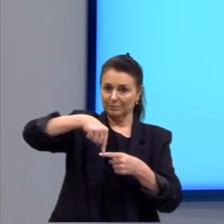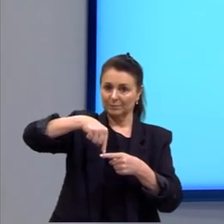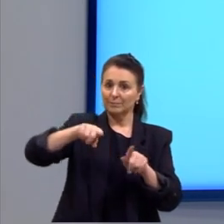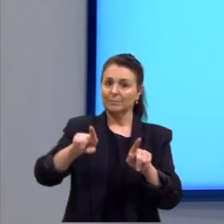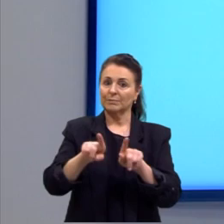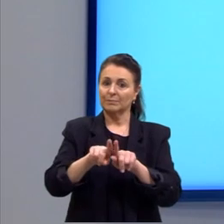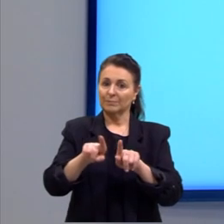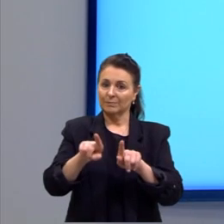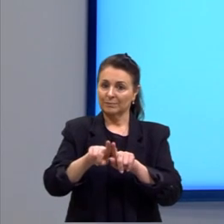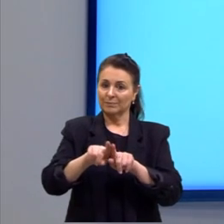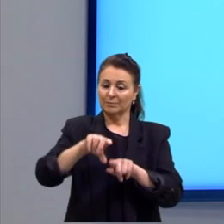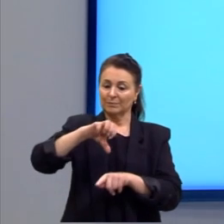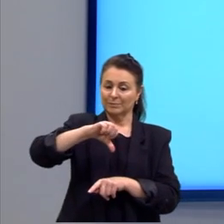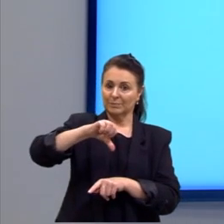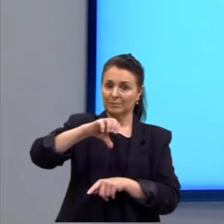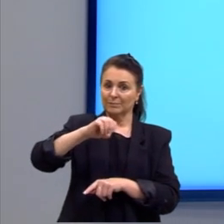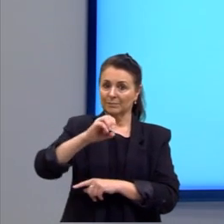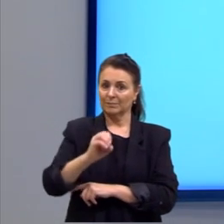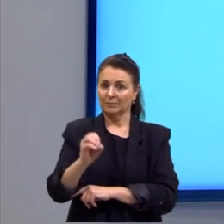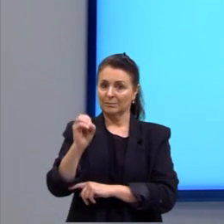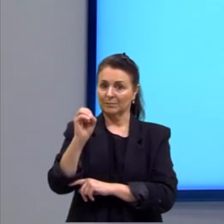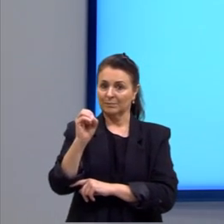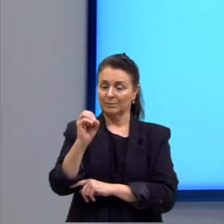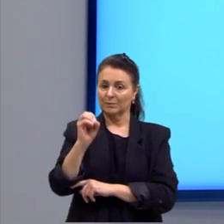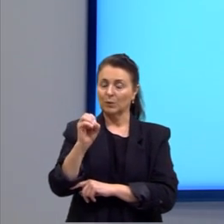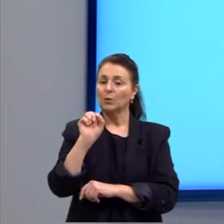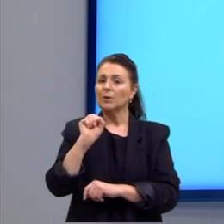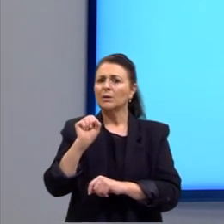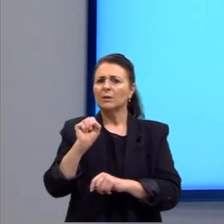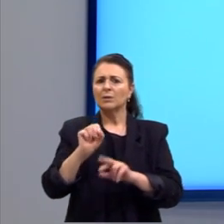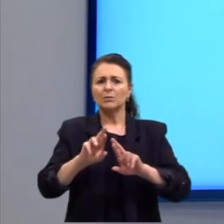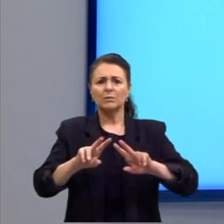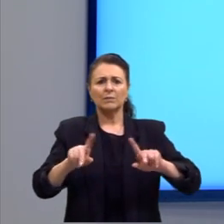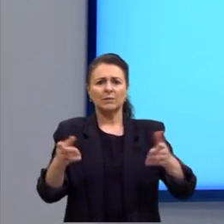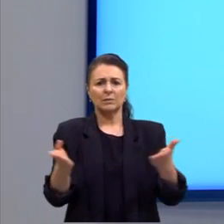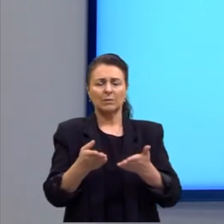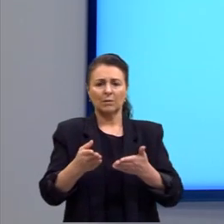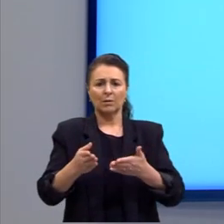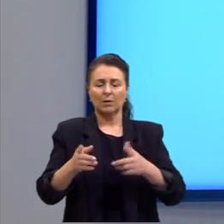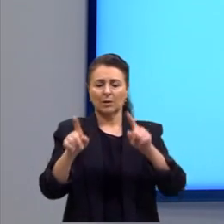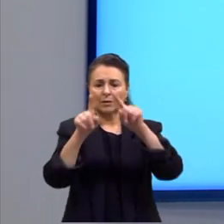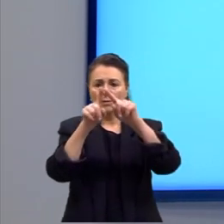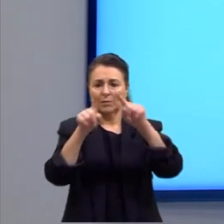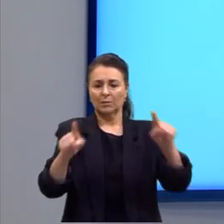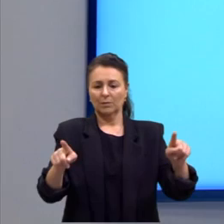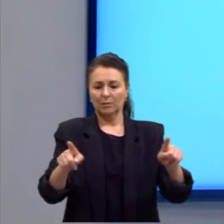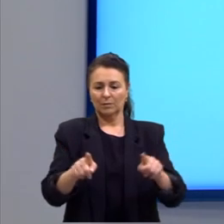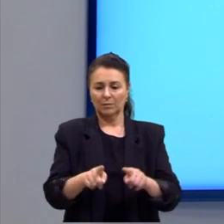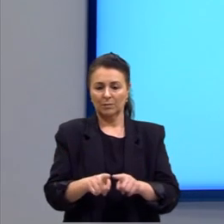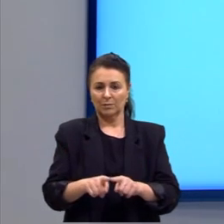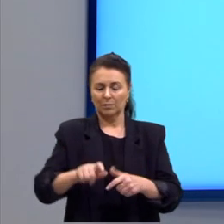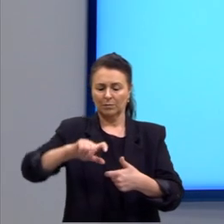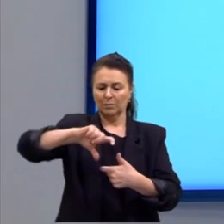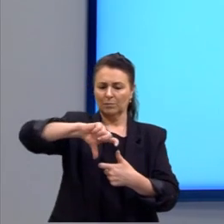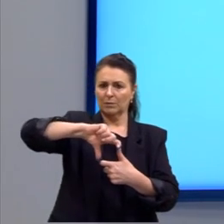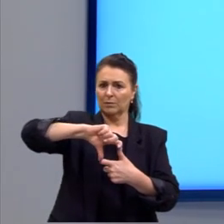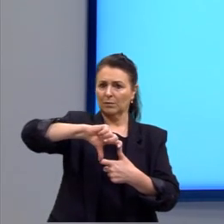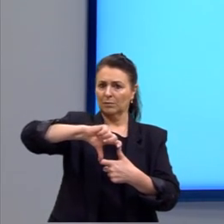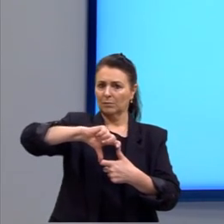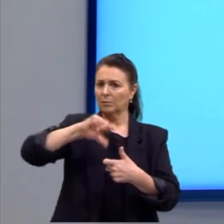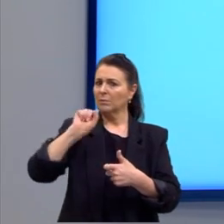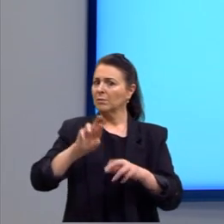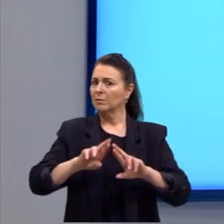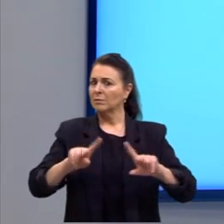formando 90 graus qual é a diferença então de um losango para um quadrado o quadrado tem